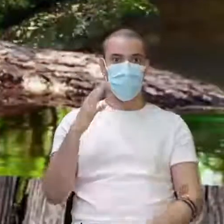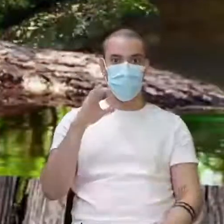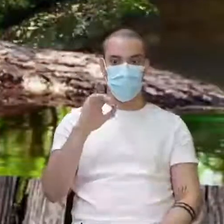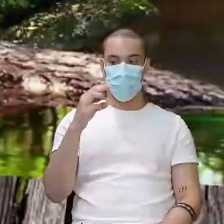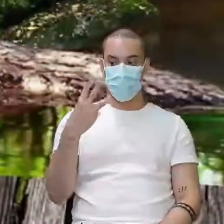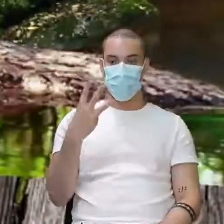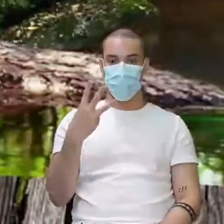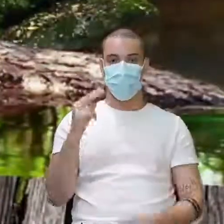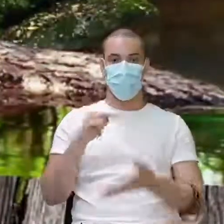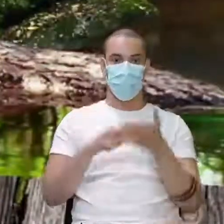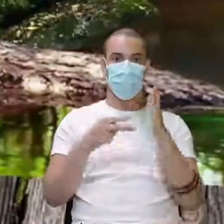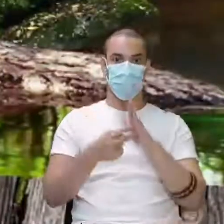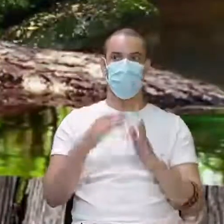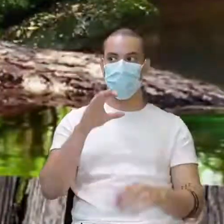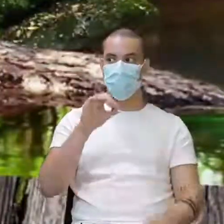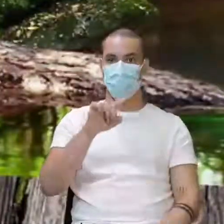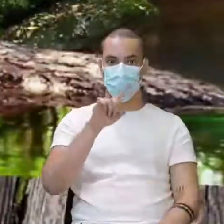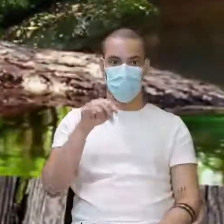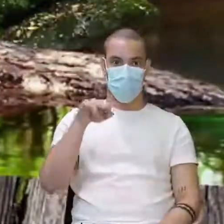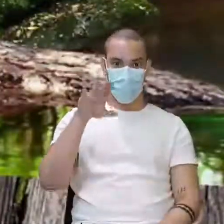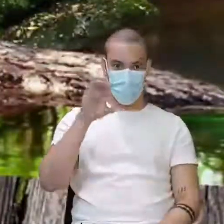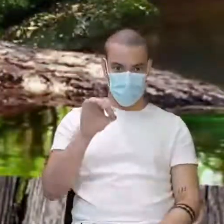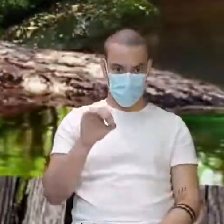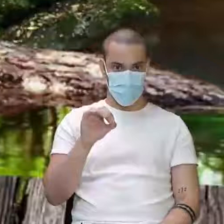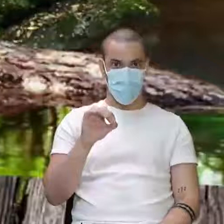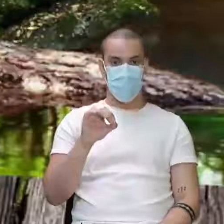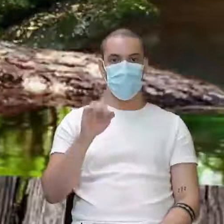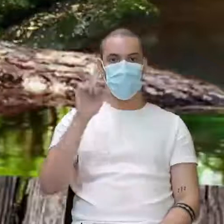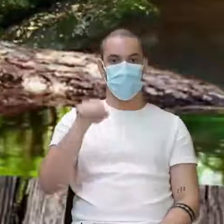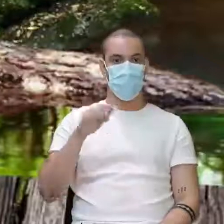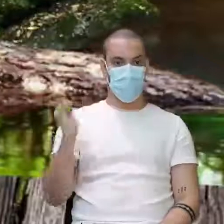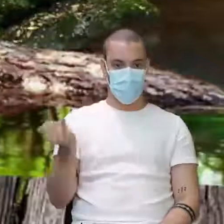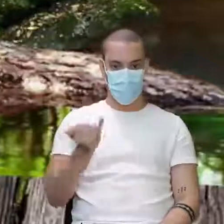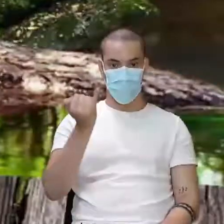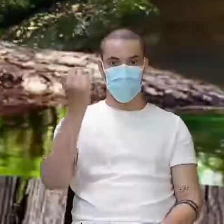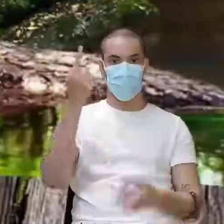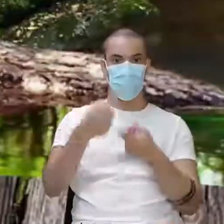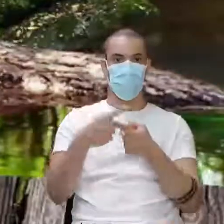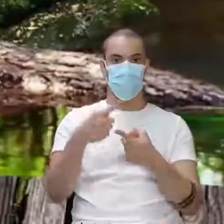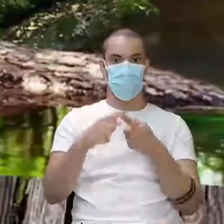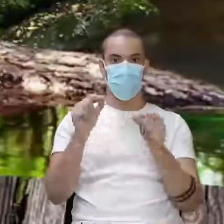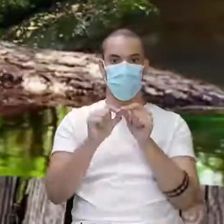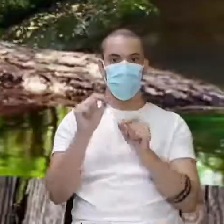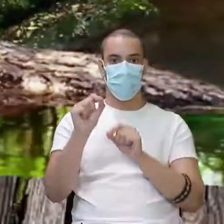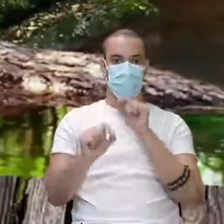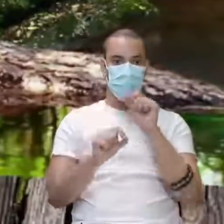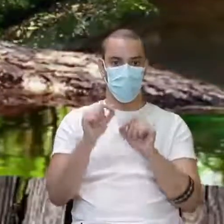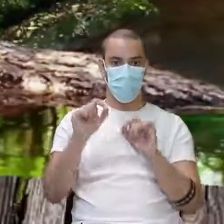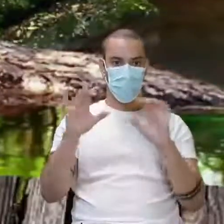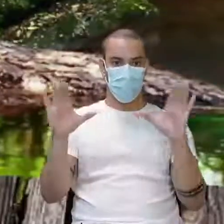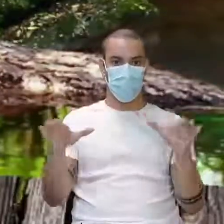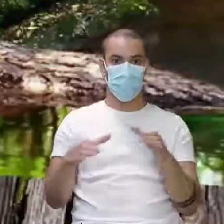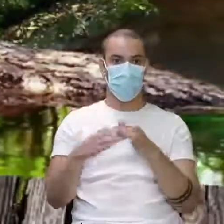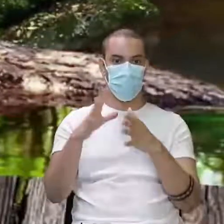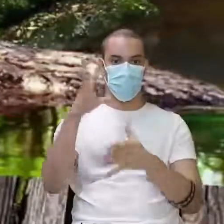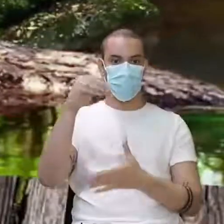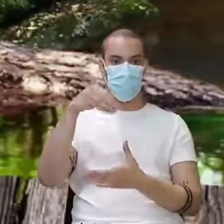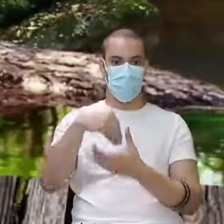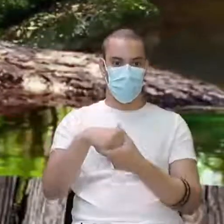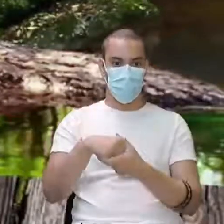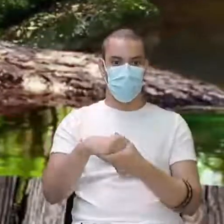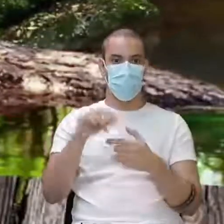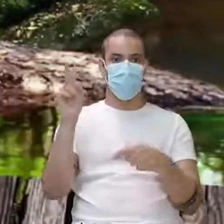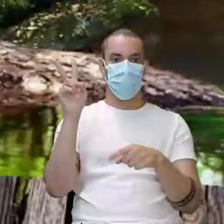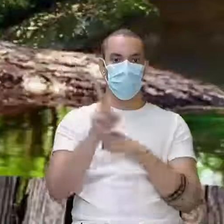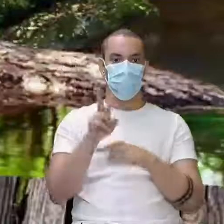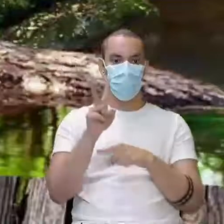O3, que é o ozônio. O ozônio, ele é importante porque ele vai formar essa camada que vai nos